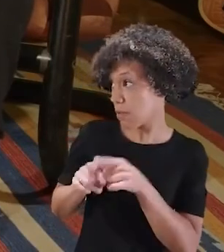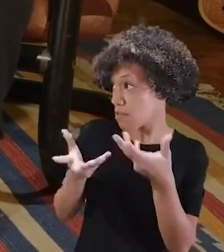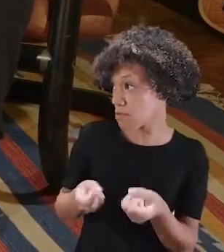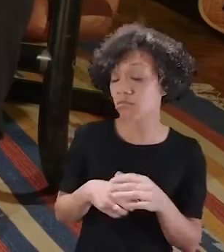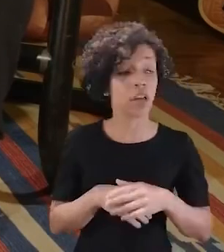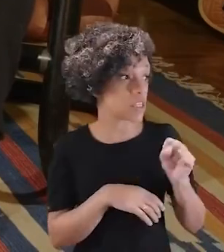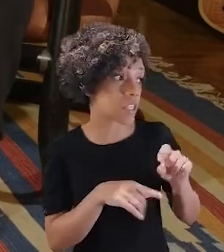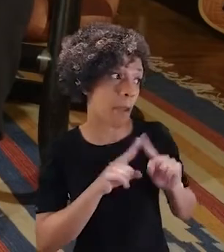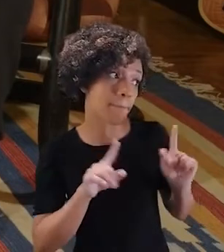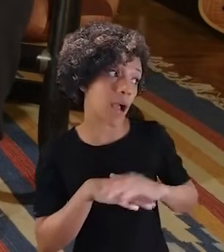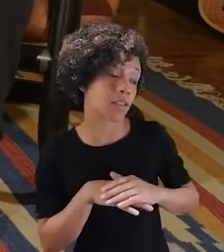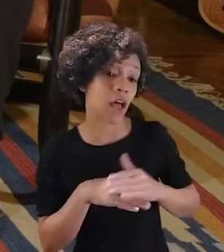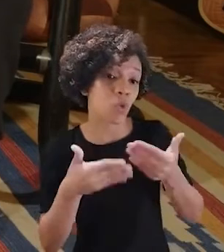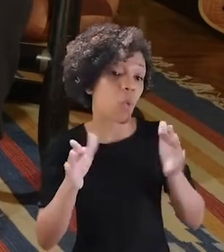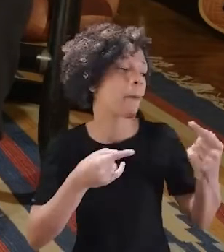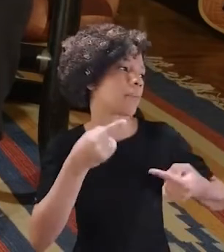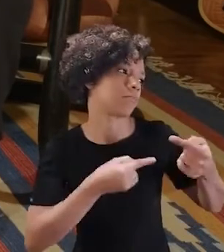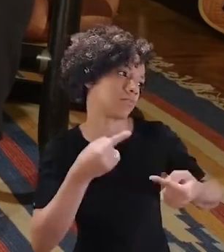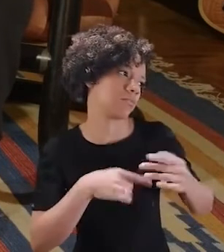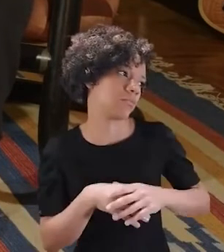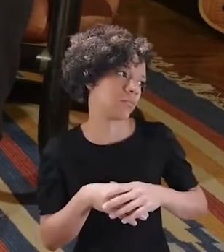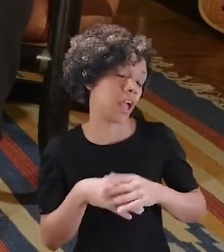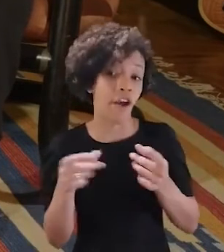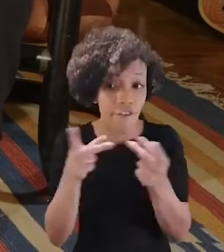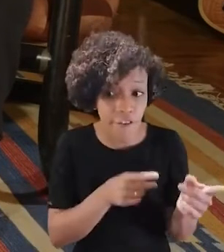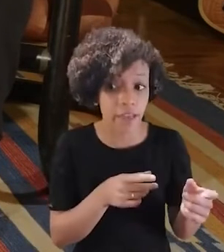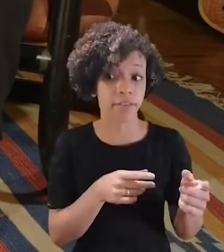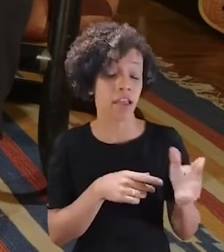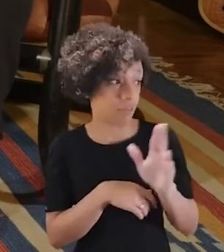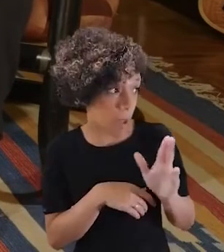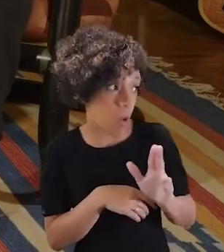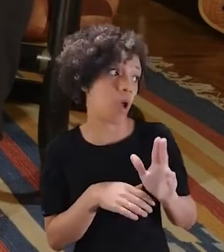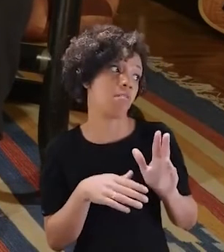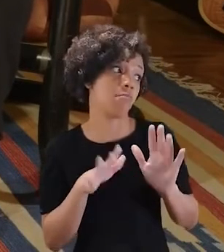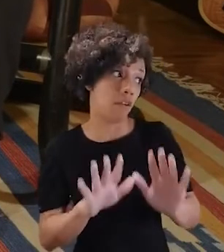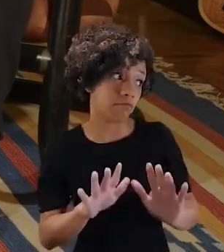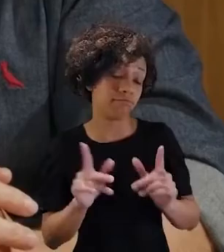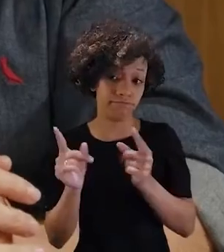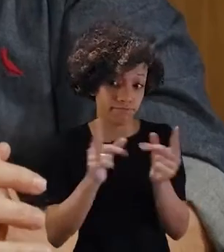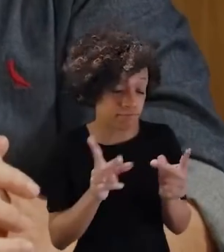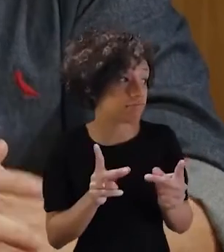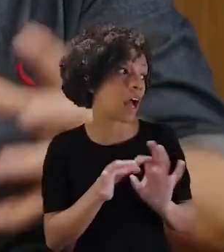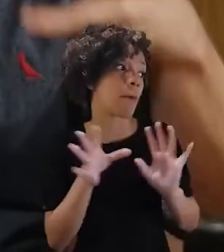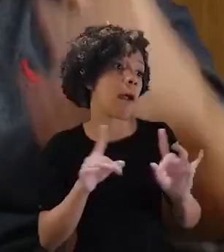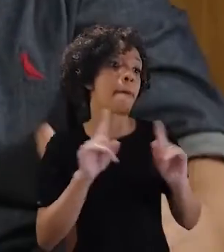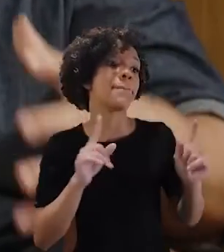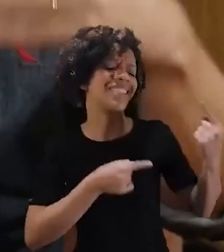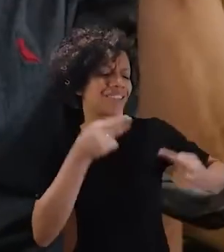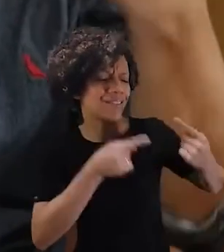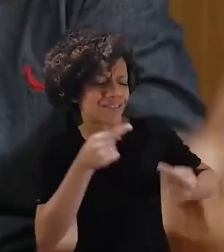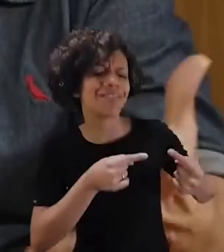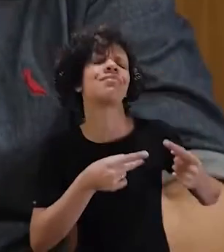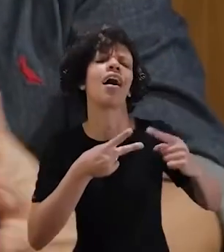Você é a favor da legalização Se você tá falando mas só falou do Poder bate também tá sem legalização um amplo debate amplo debate mas muita debate extrema